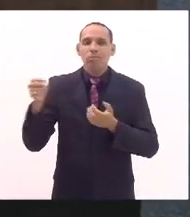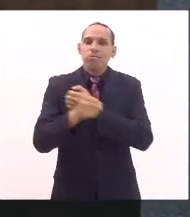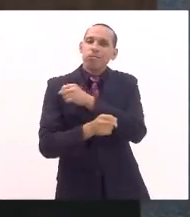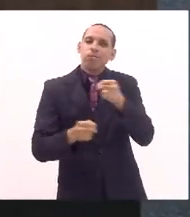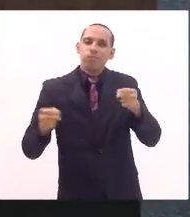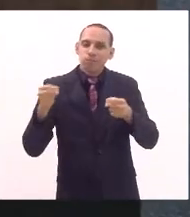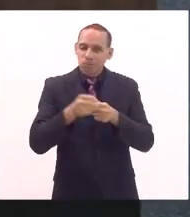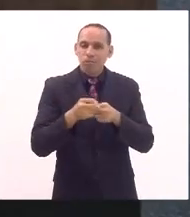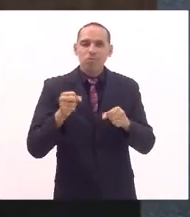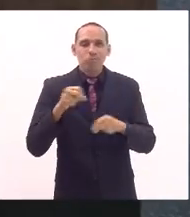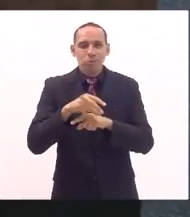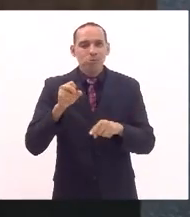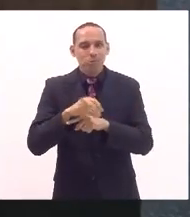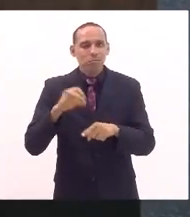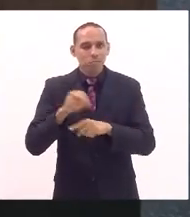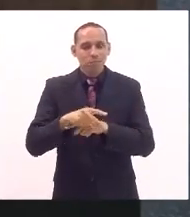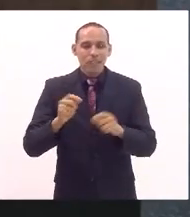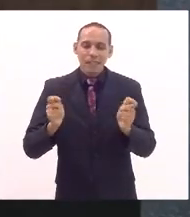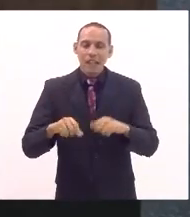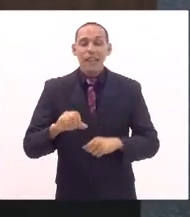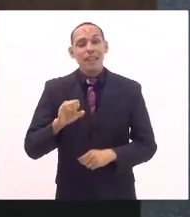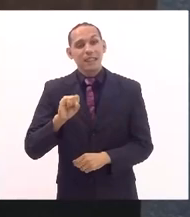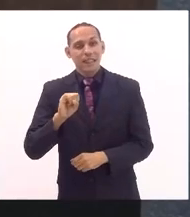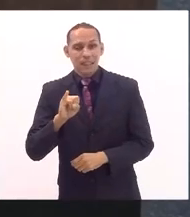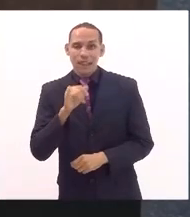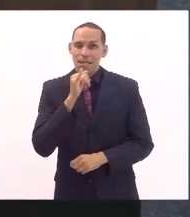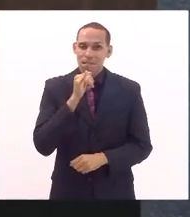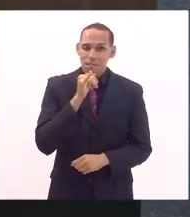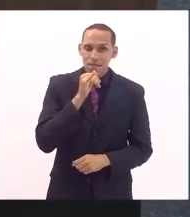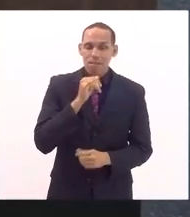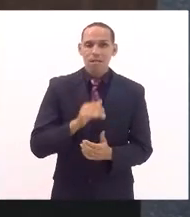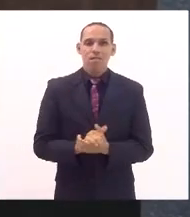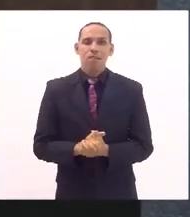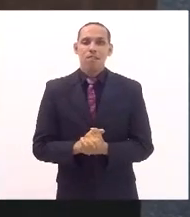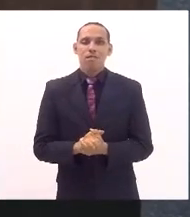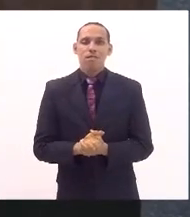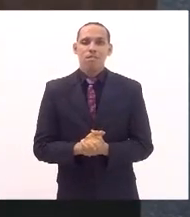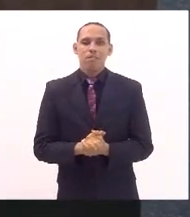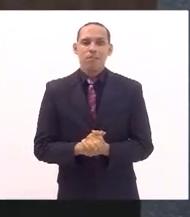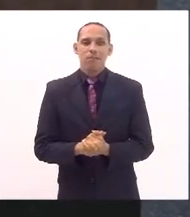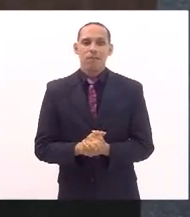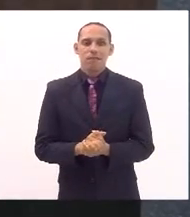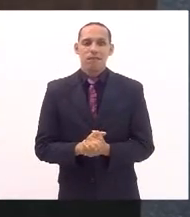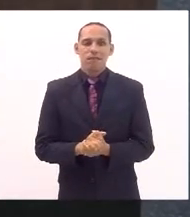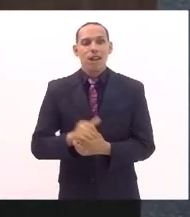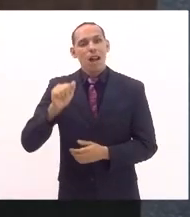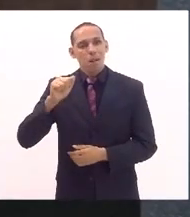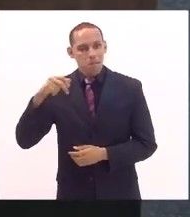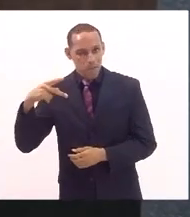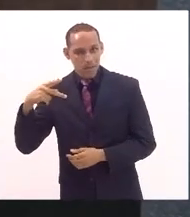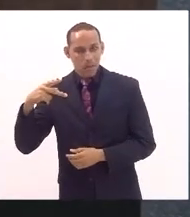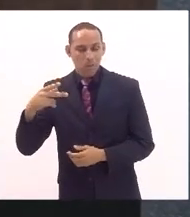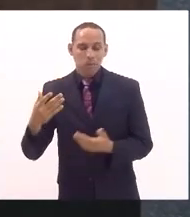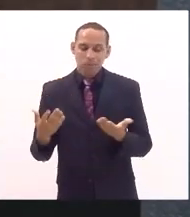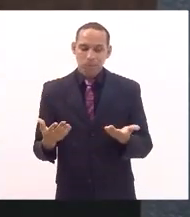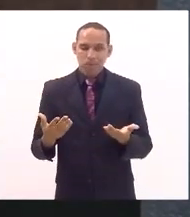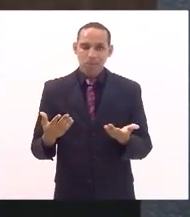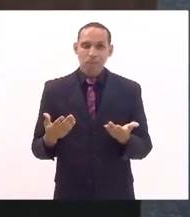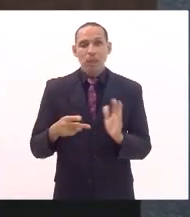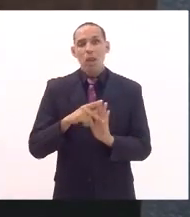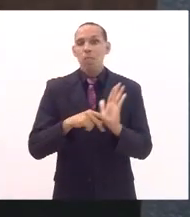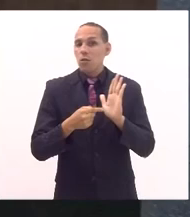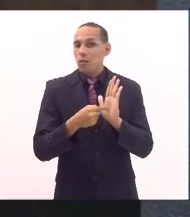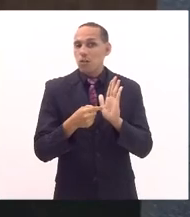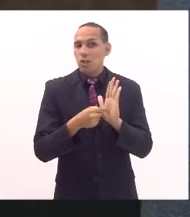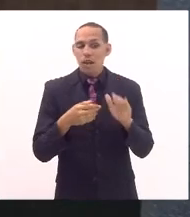seriam providos Se fosse por exemplo é diante de uma aposentadoria esse